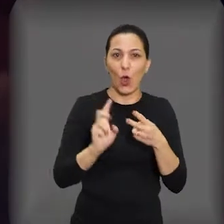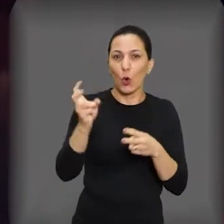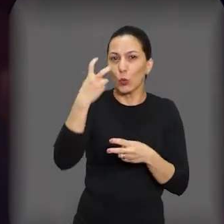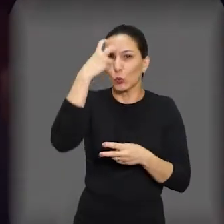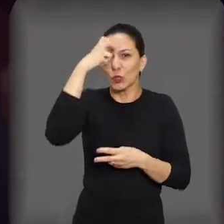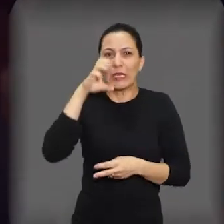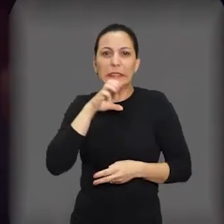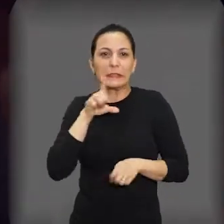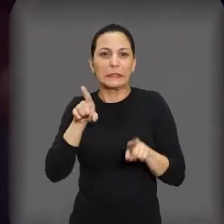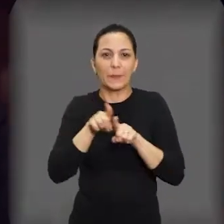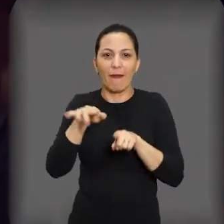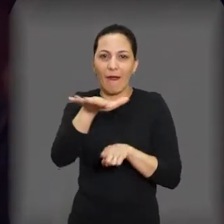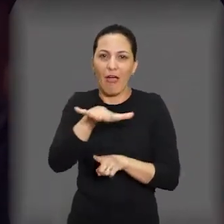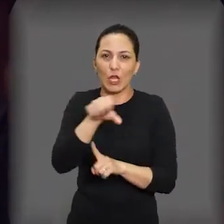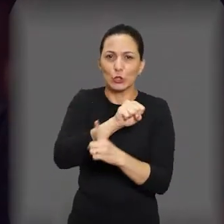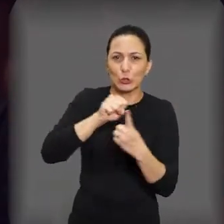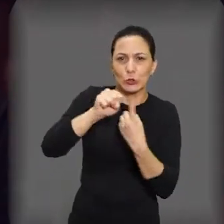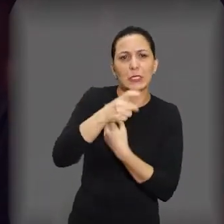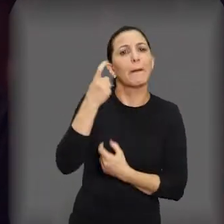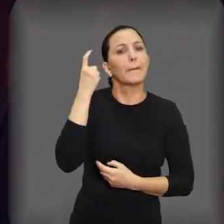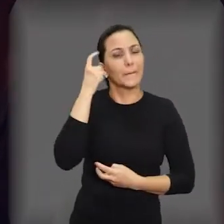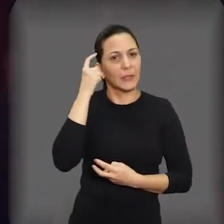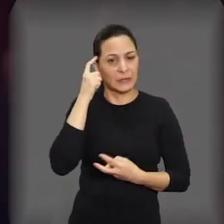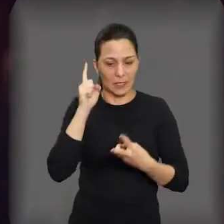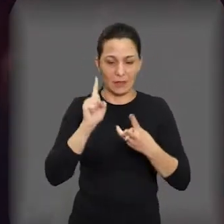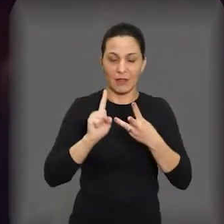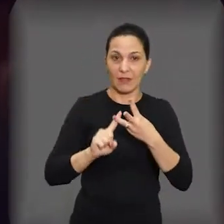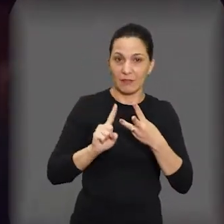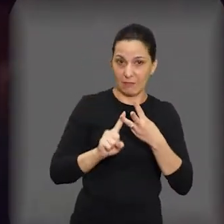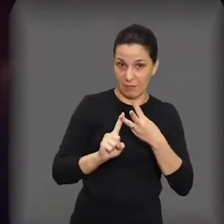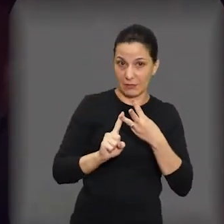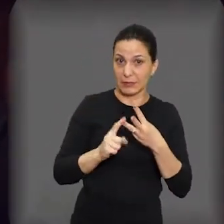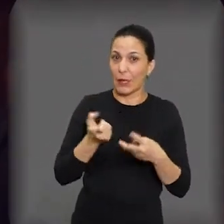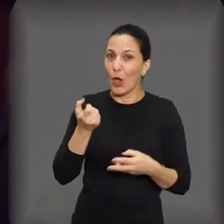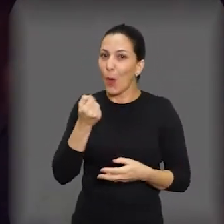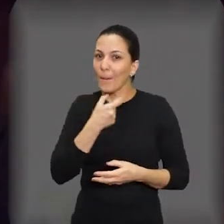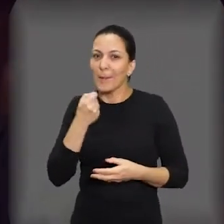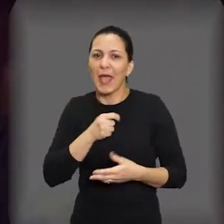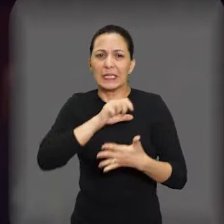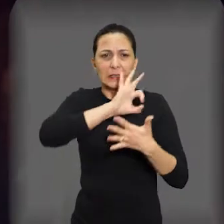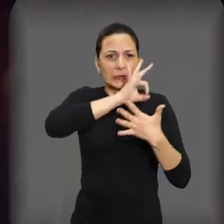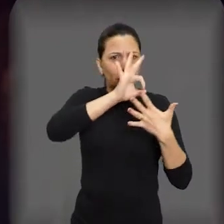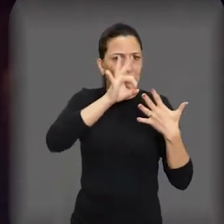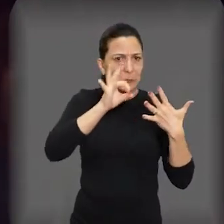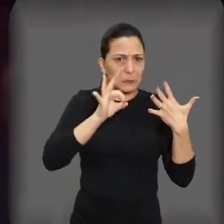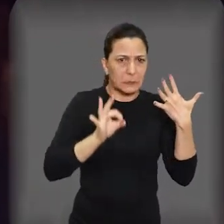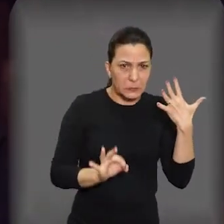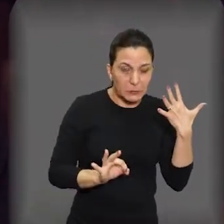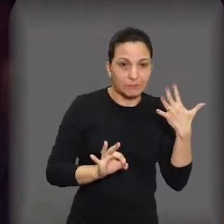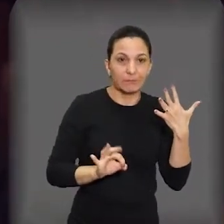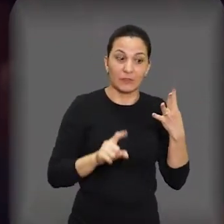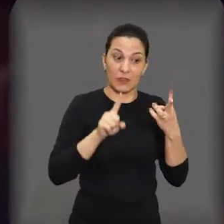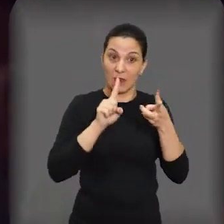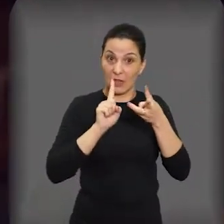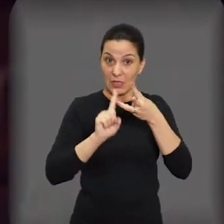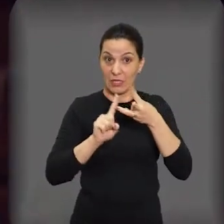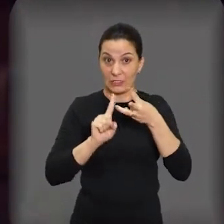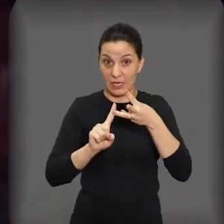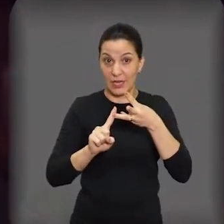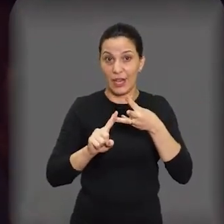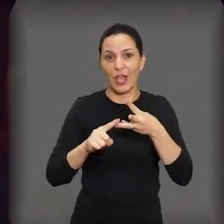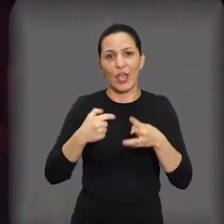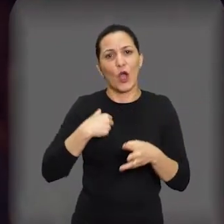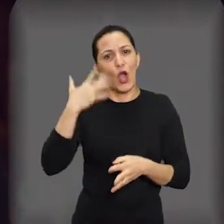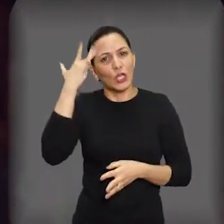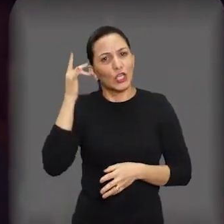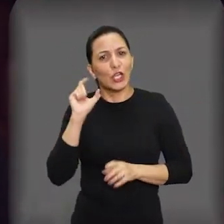aprender a usar aquilo como uma crítica cultural, social, até mesmo com a comédia, inclusive.